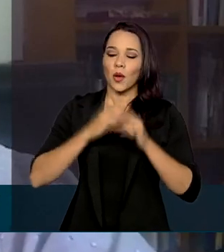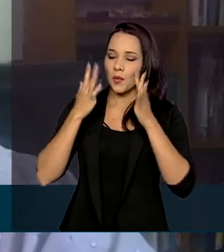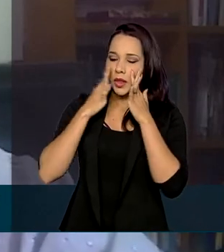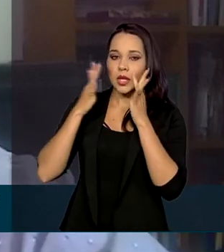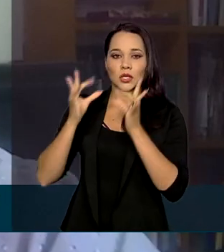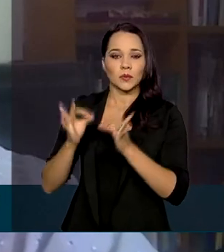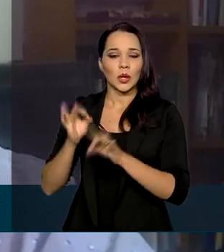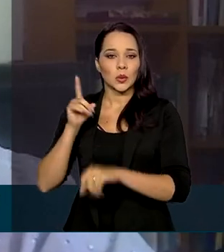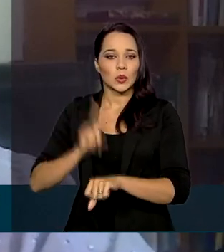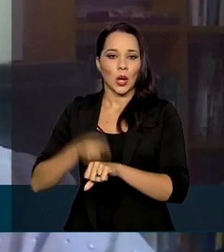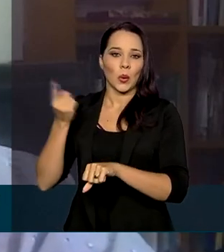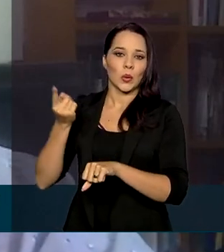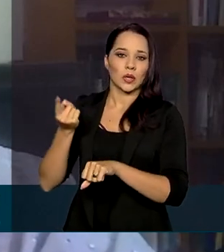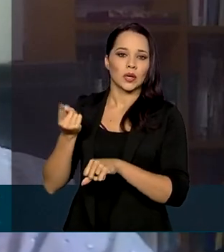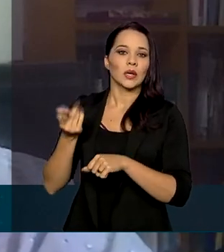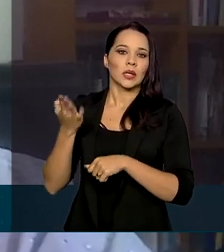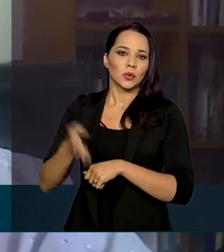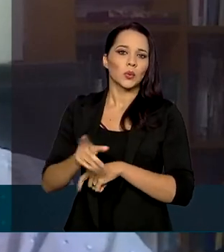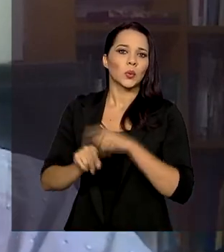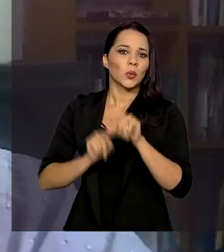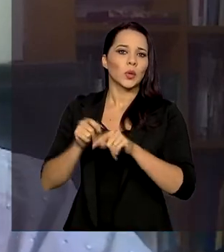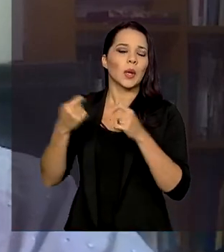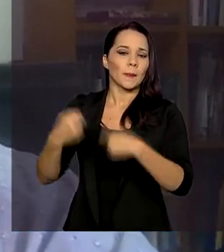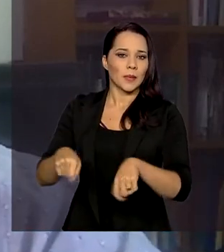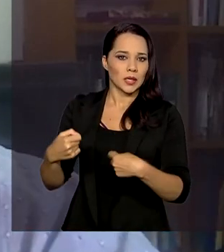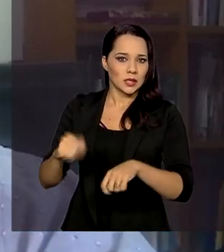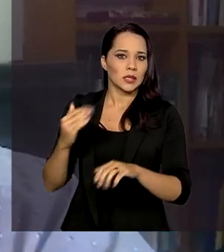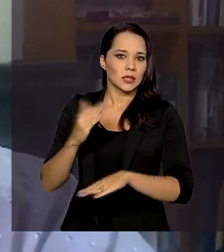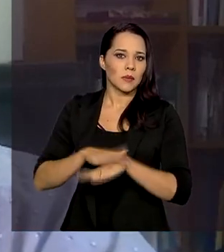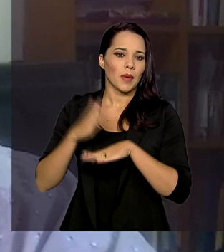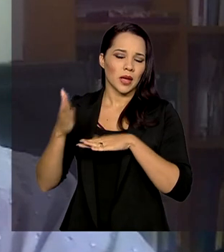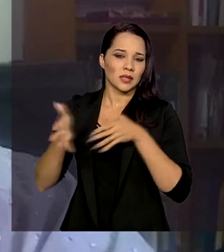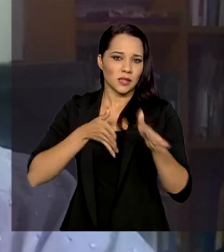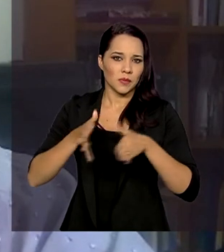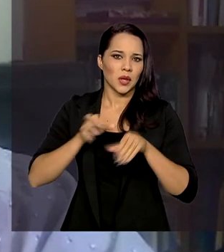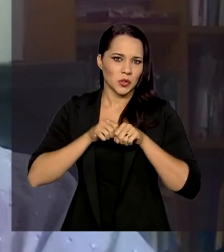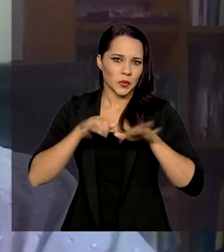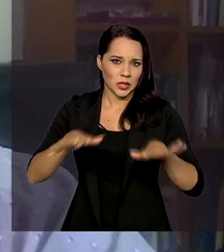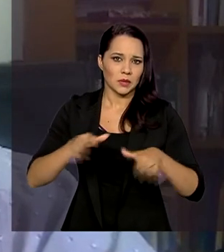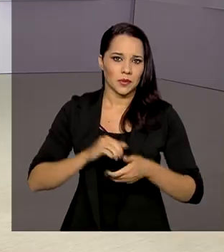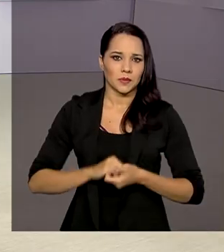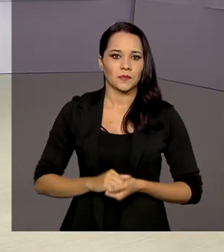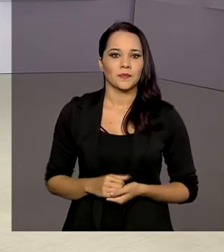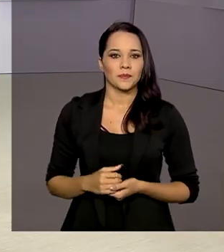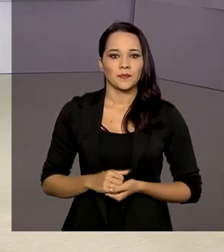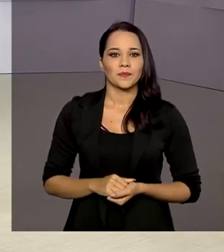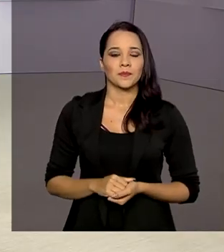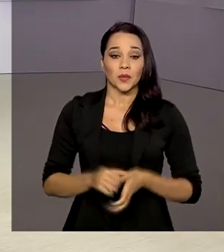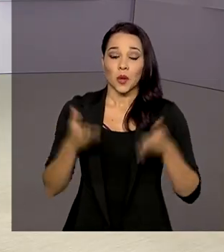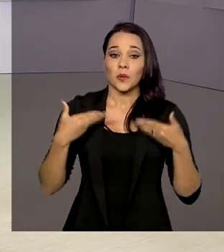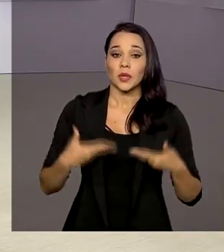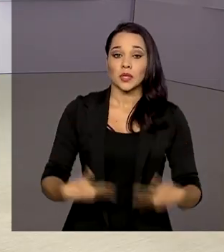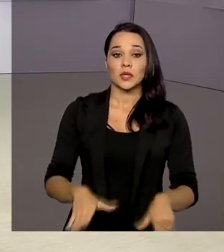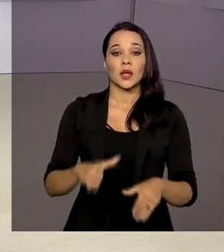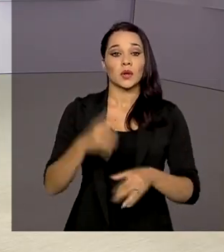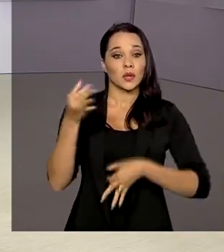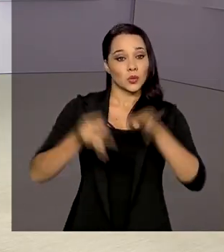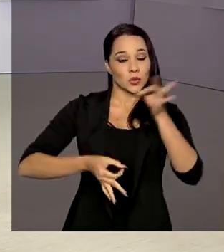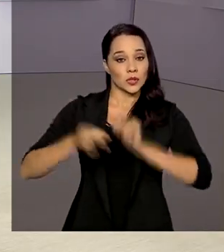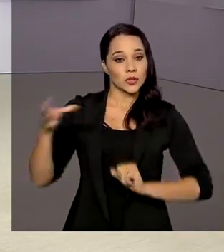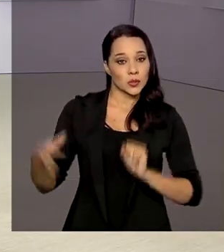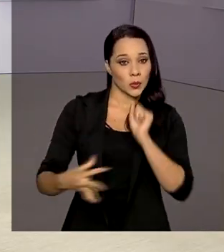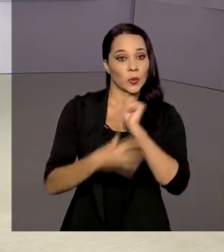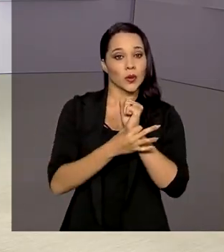atendimento imediato, né, das necessidades, né, que a pandemia está exigindo. O Ministério da